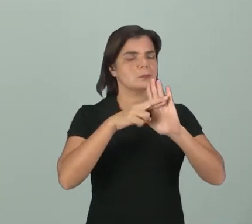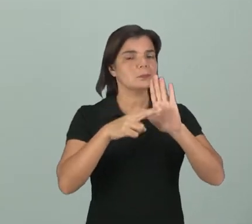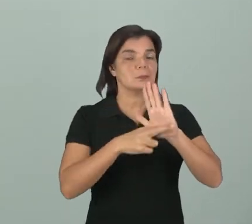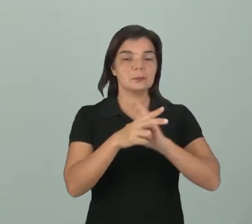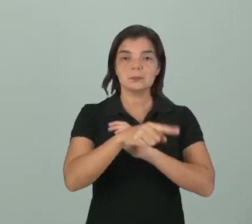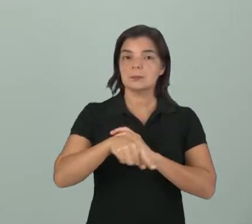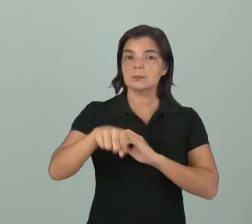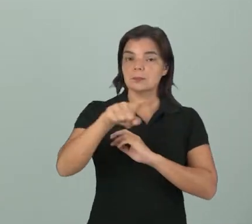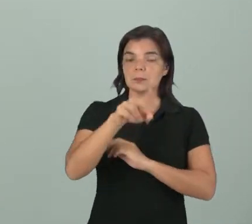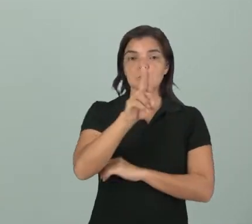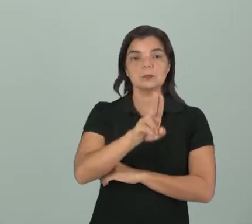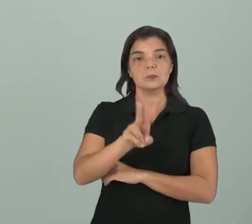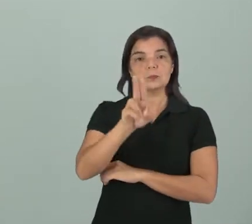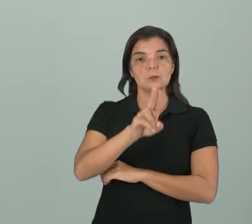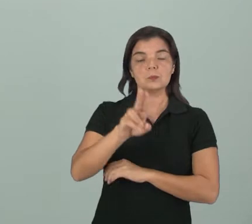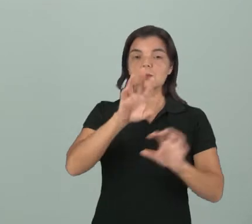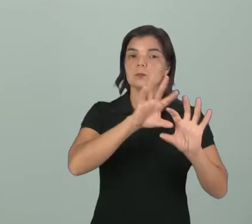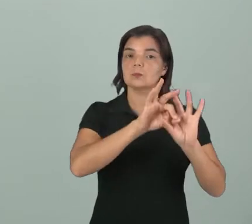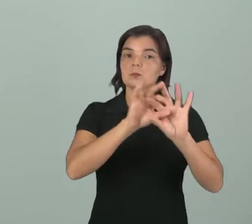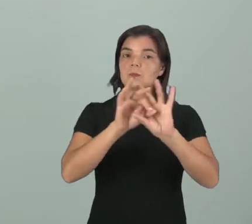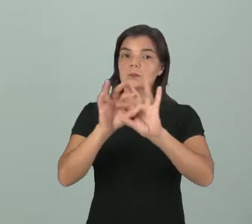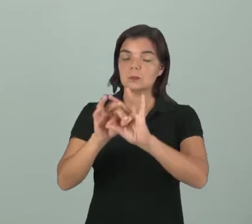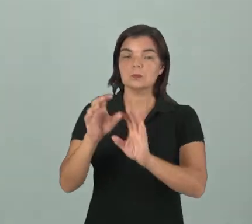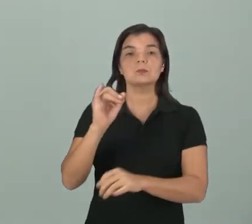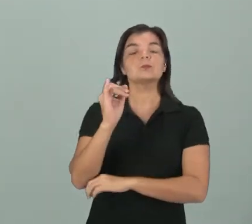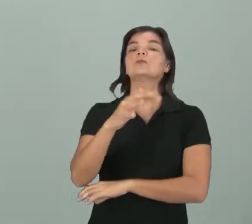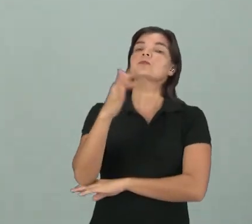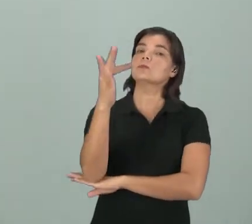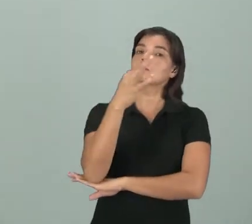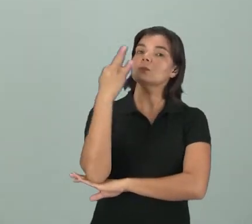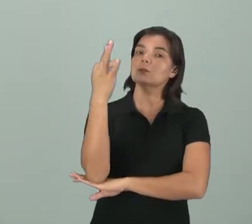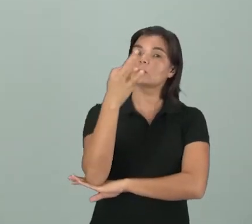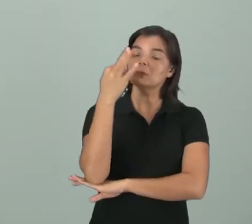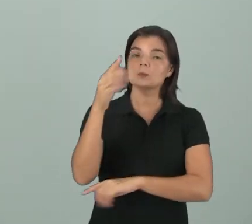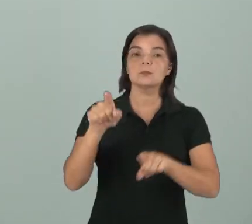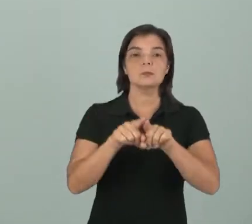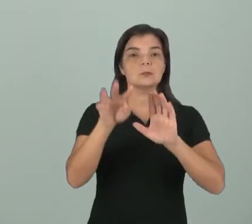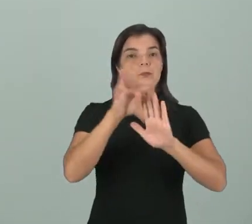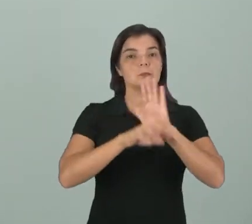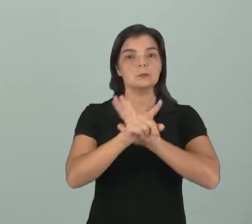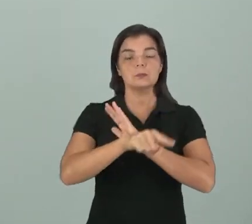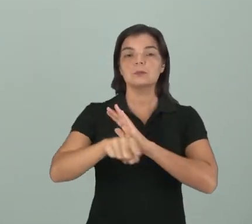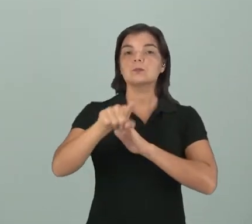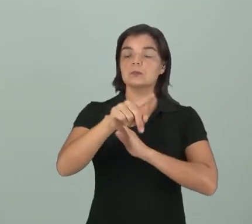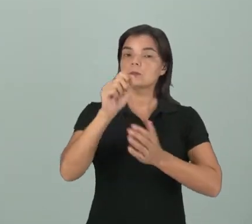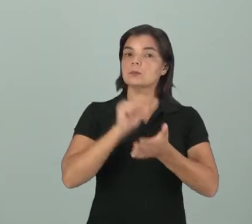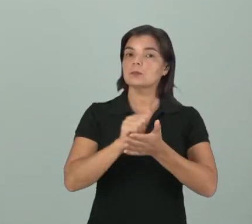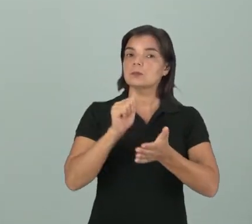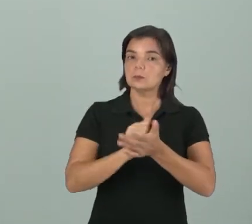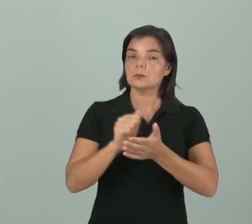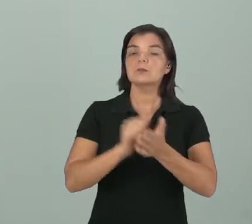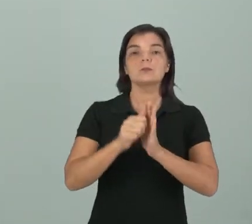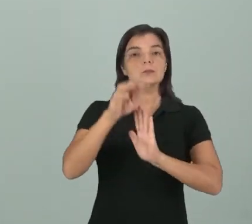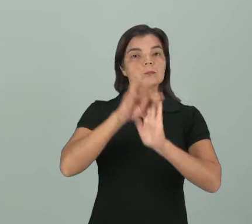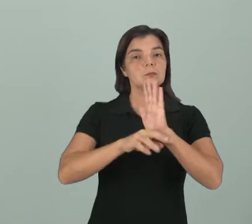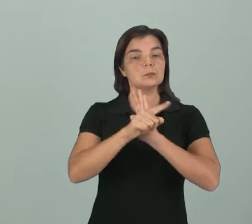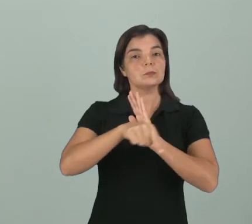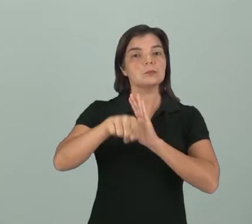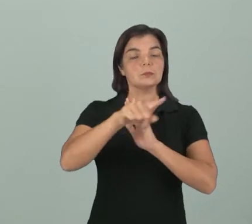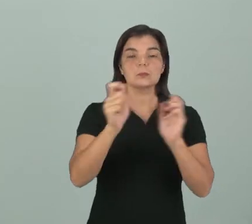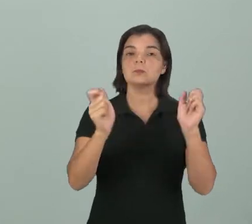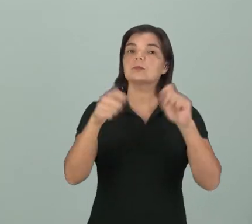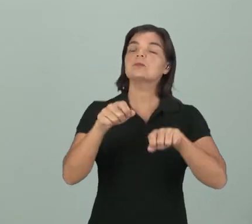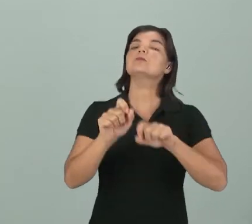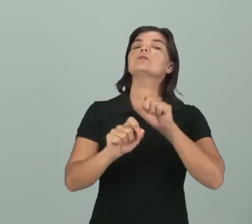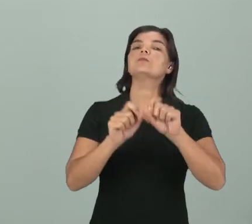estudar para que vocês utilizem em contextos formais, para que nos textos de vocês, nas produções textuais,